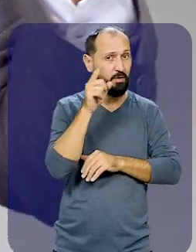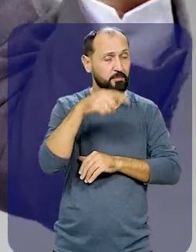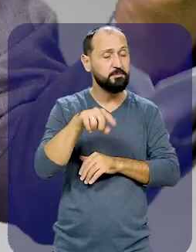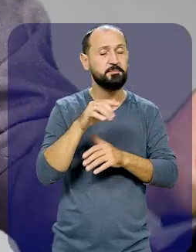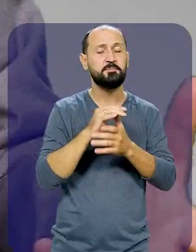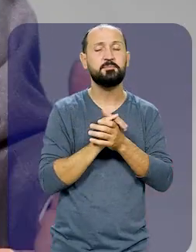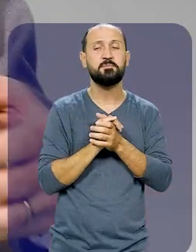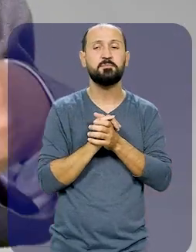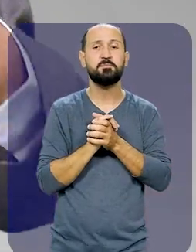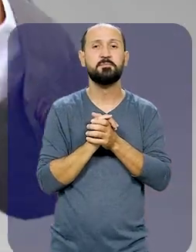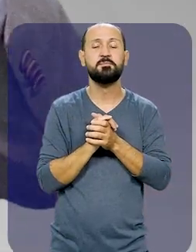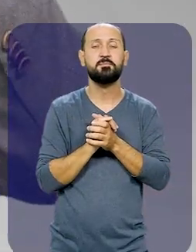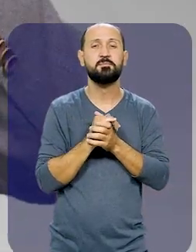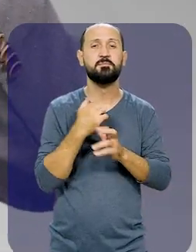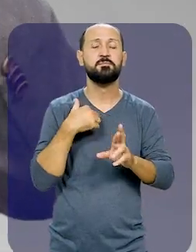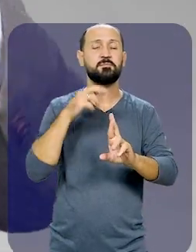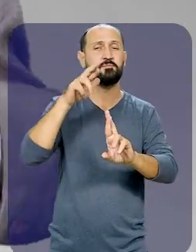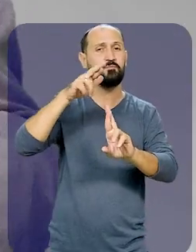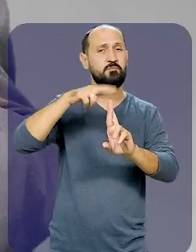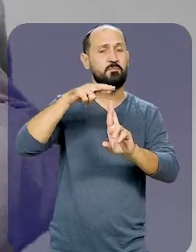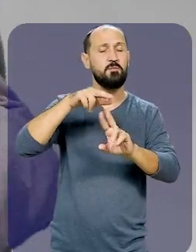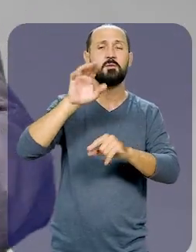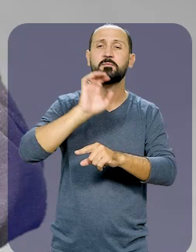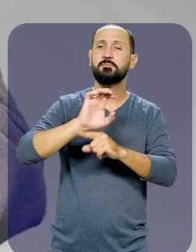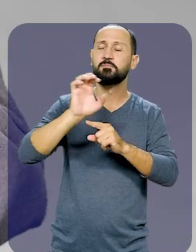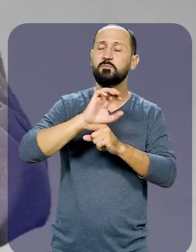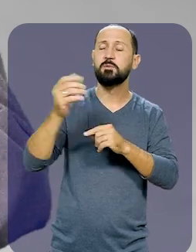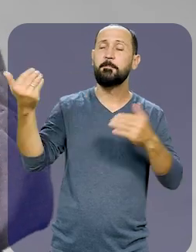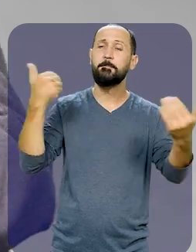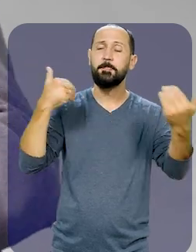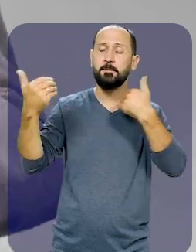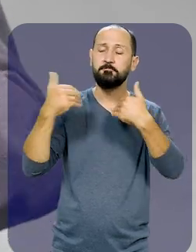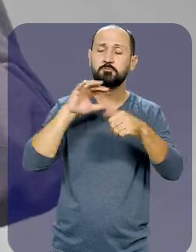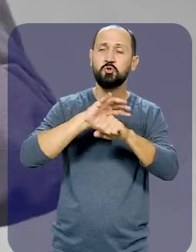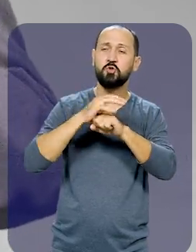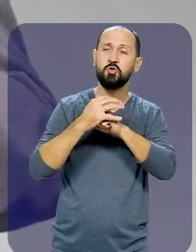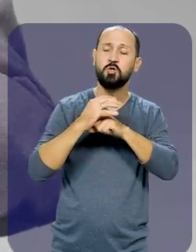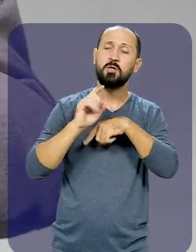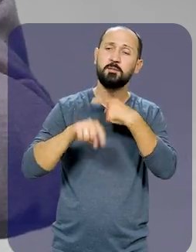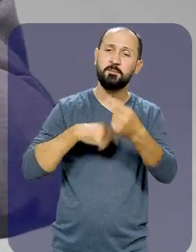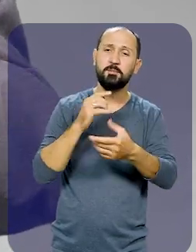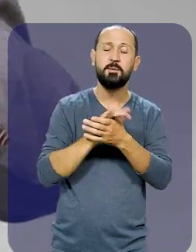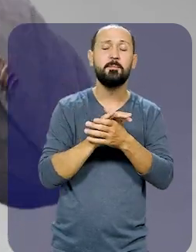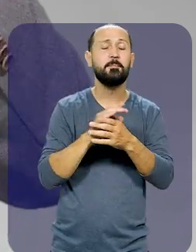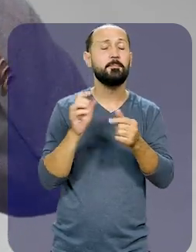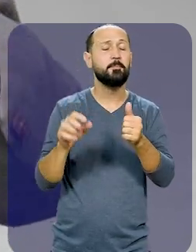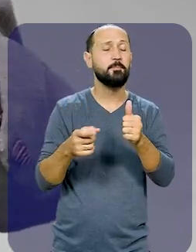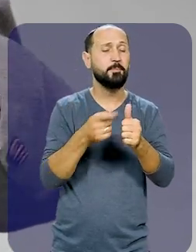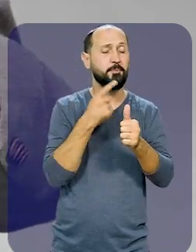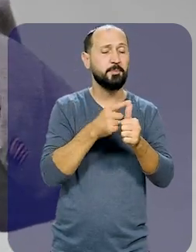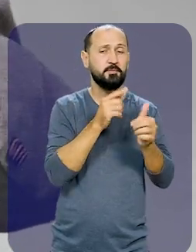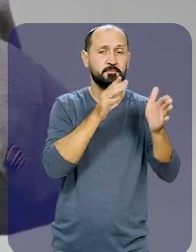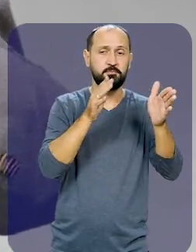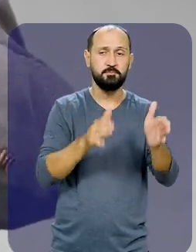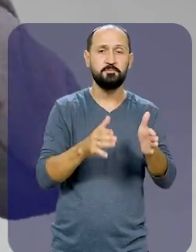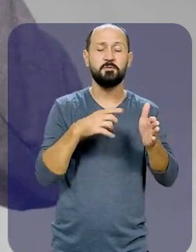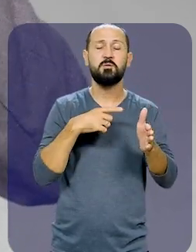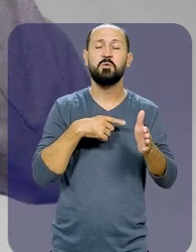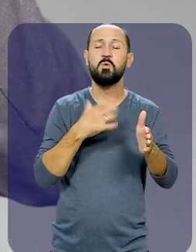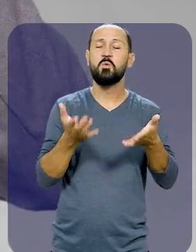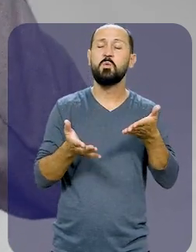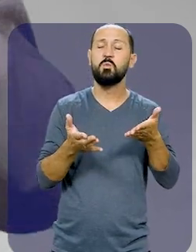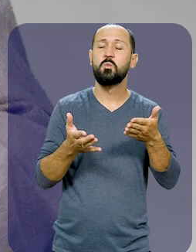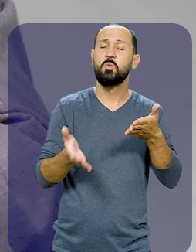hoje aqui, sou uma referência no estado, eu recebo muitos pacientes com pós-Covid. Primeira etapa, um tratamento mais simples,